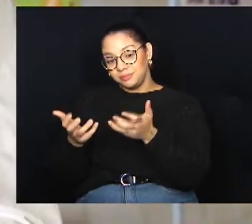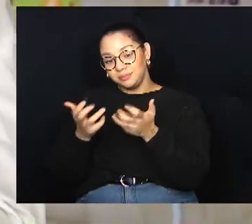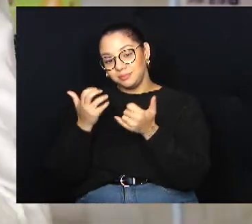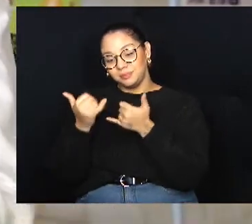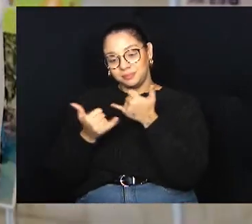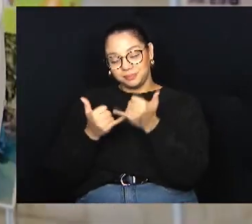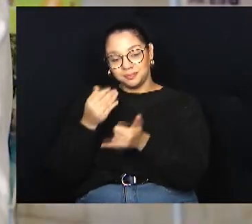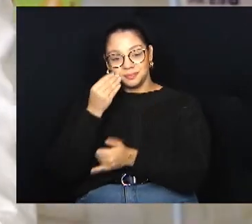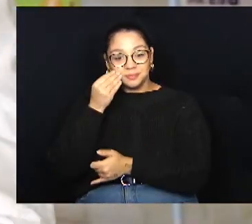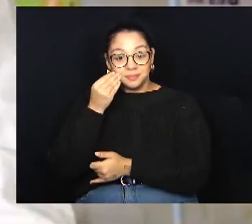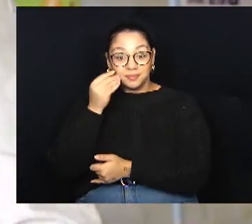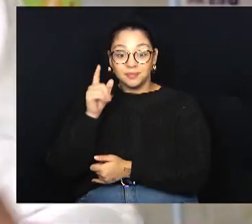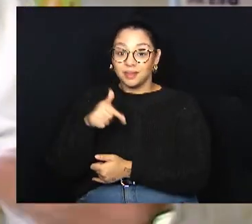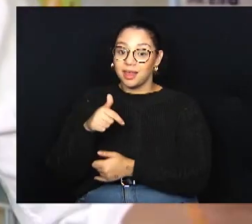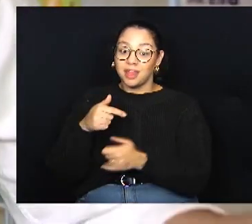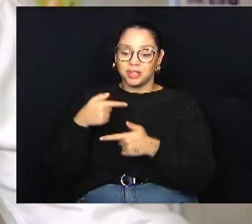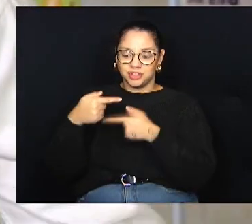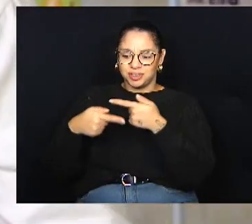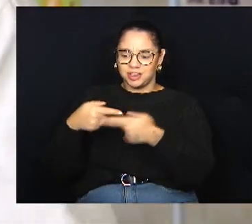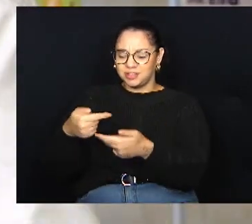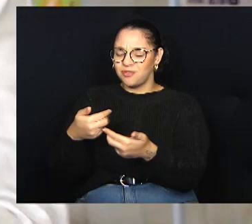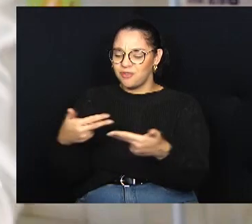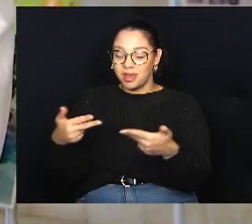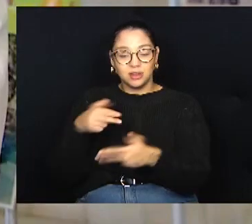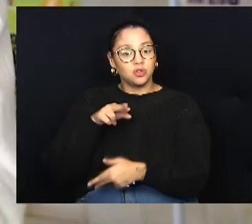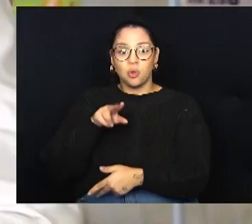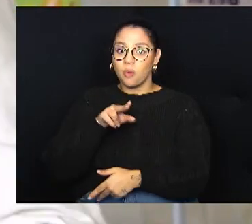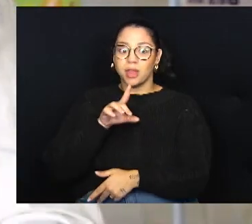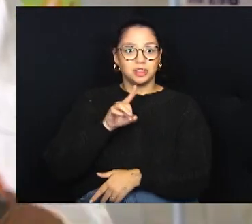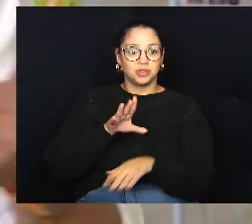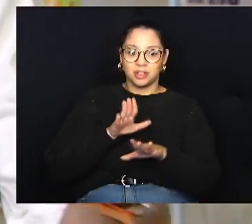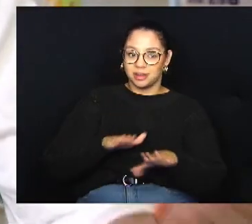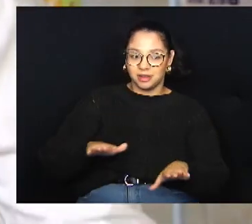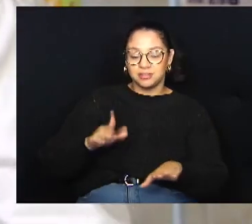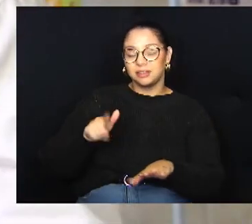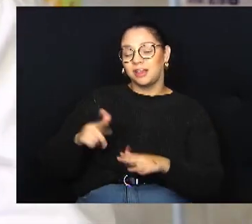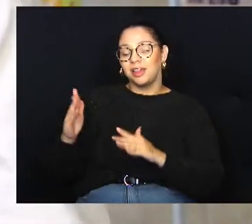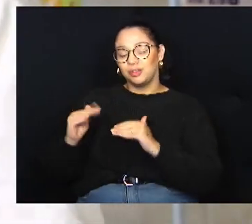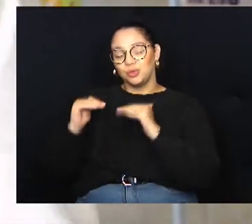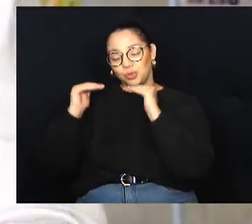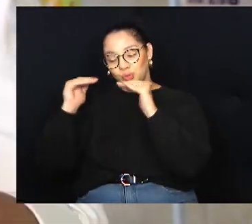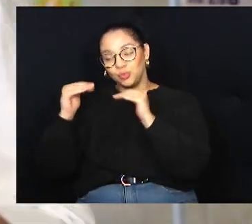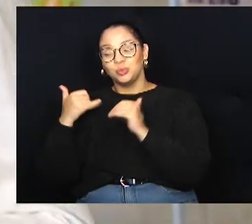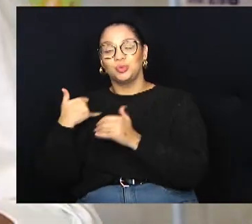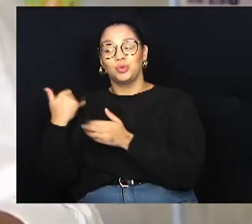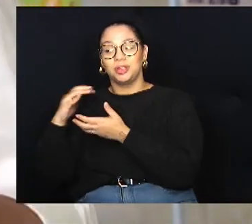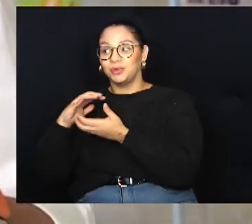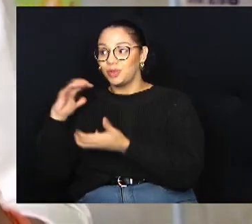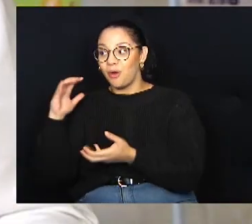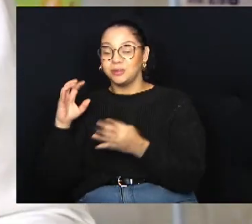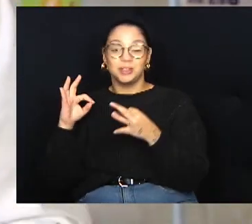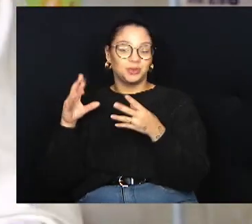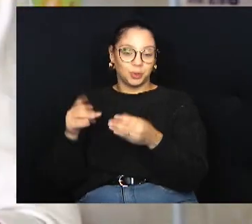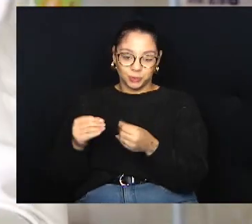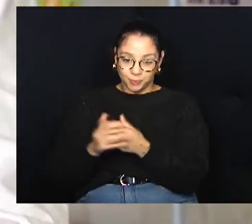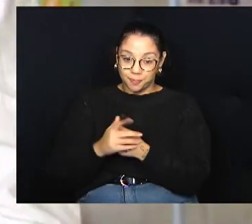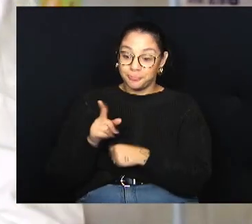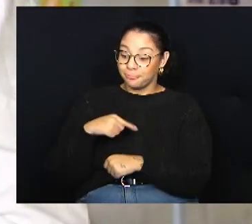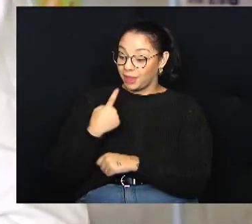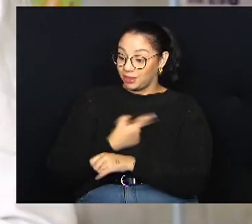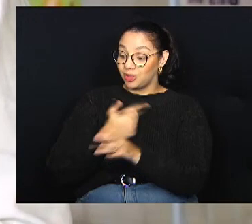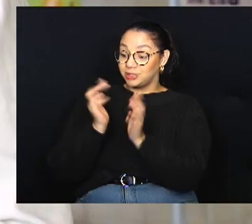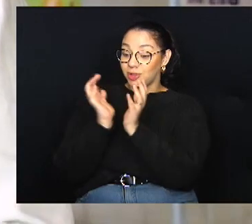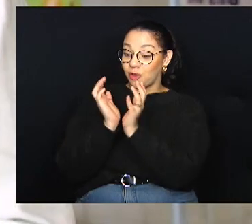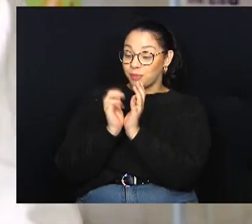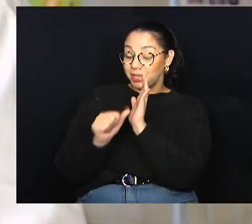uma semana intergeracional, não é só para criança, mas é para os adultos, para os idosos. E a gente, como comitê da primeira